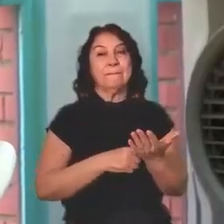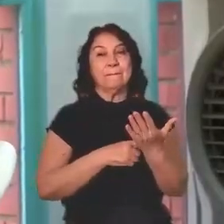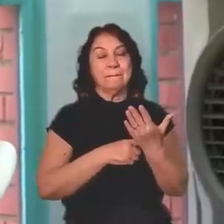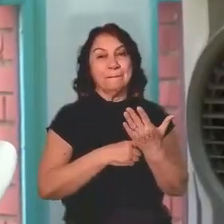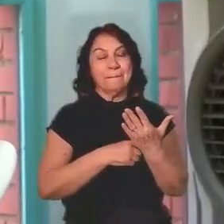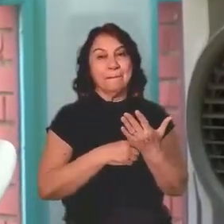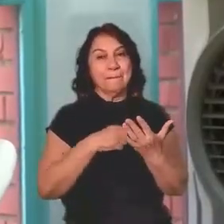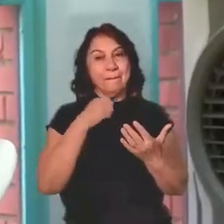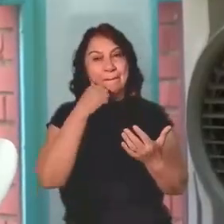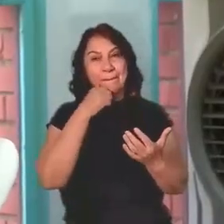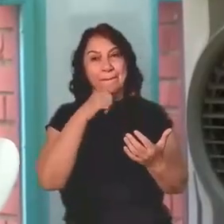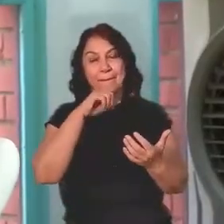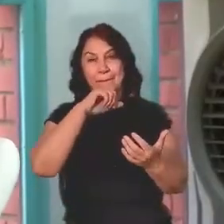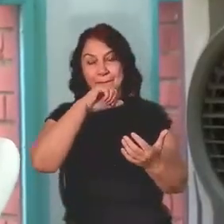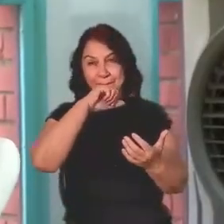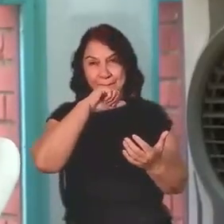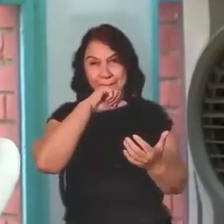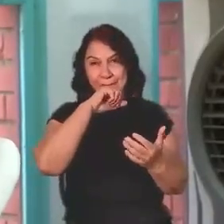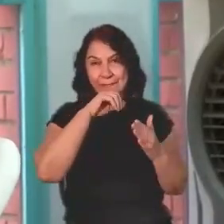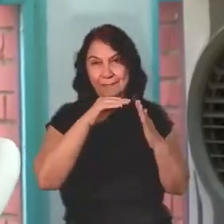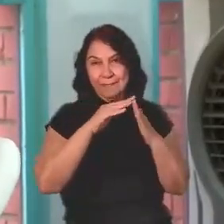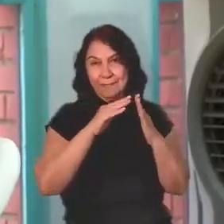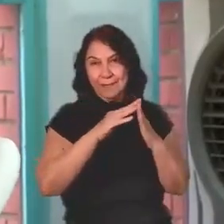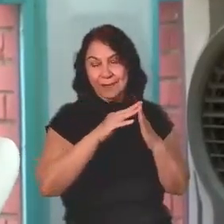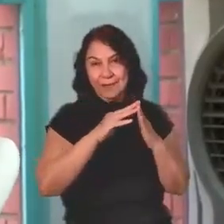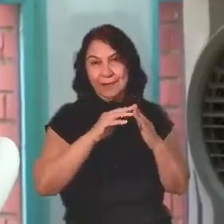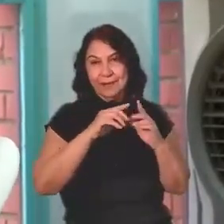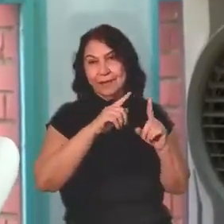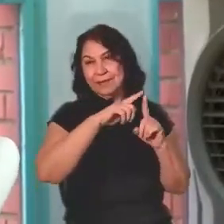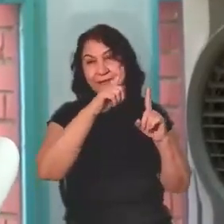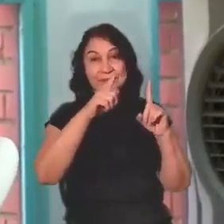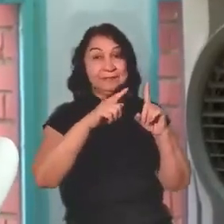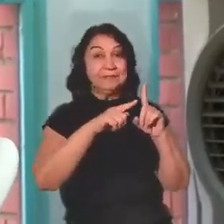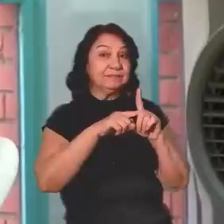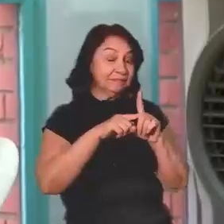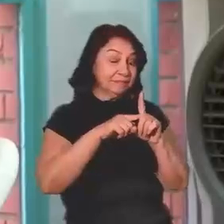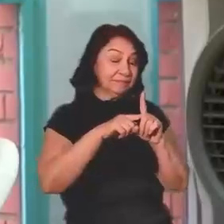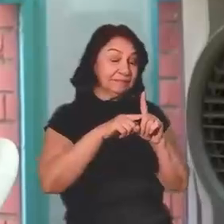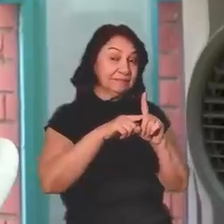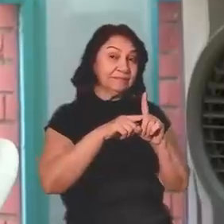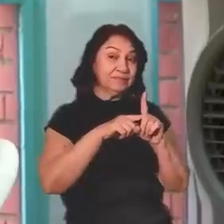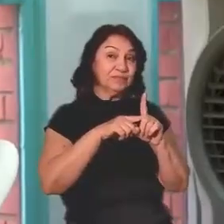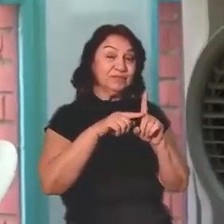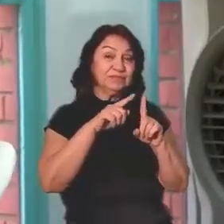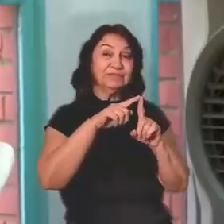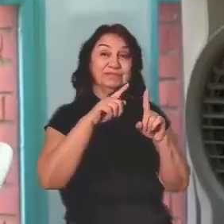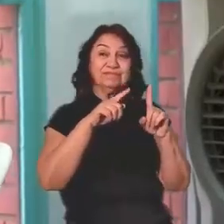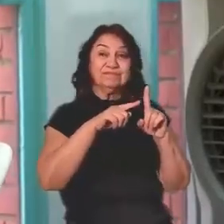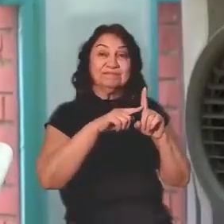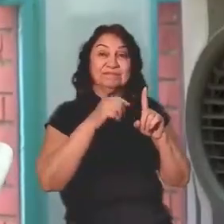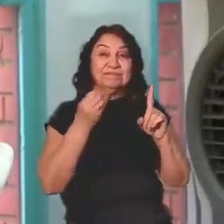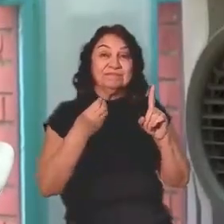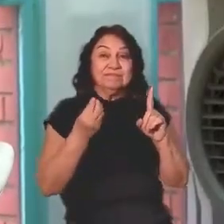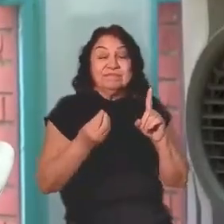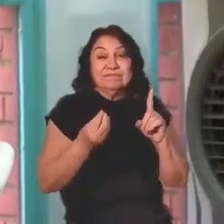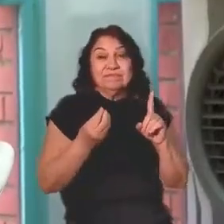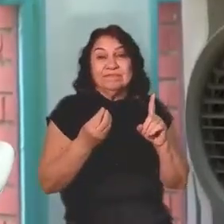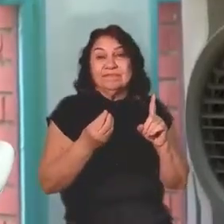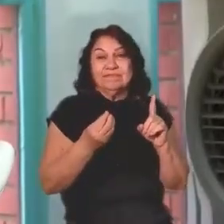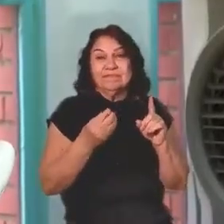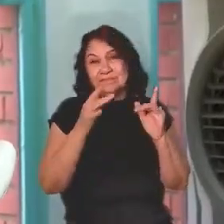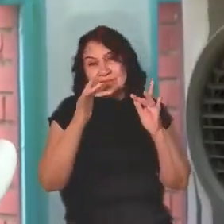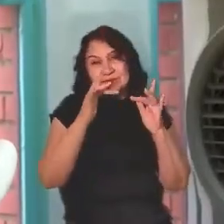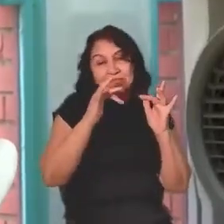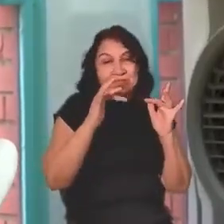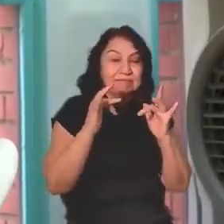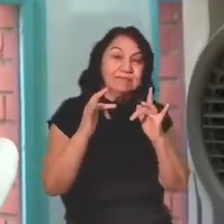casa, ficava lá, e ela engravidou. E aquilo, para mim, era assim, né, Mas ela engravidou assim. Ela